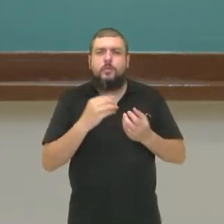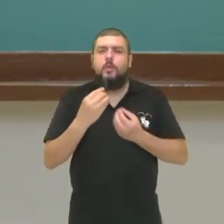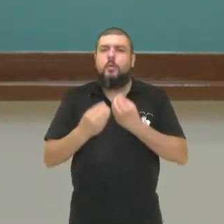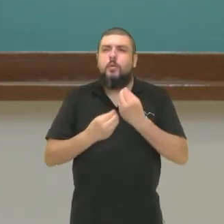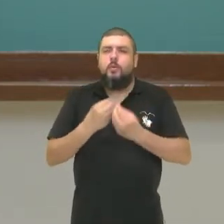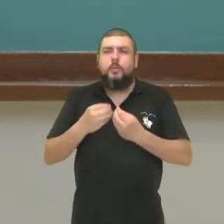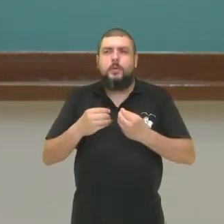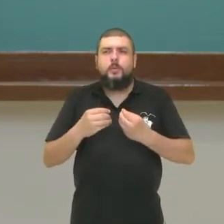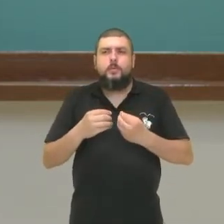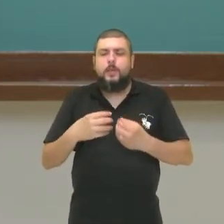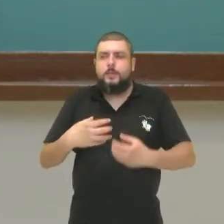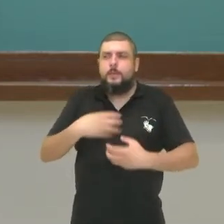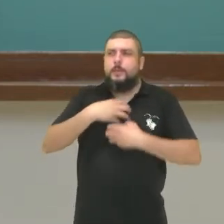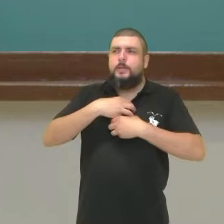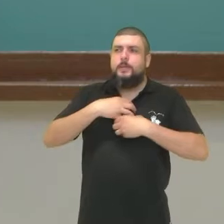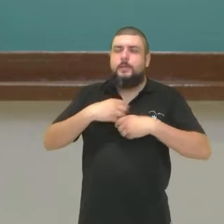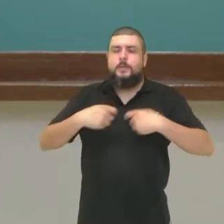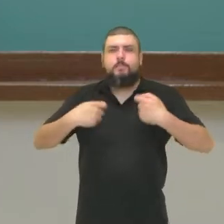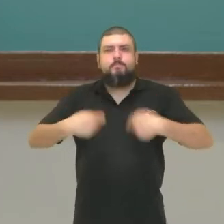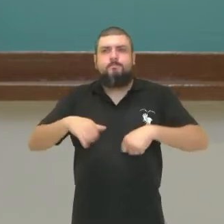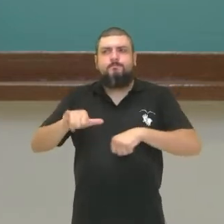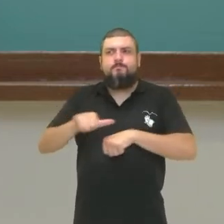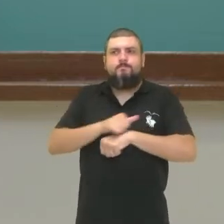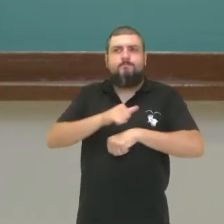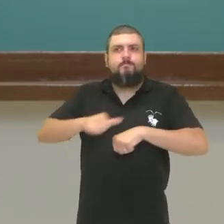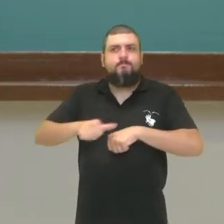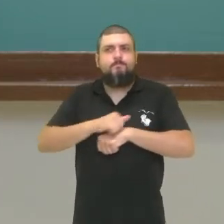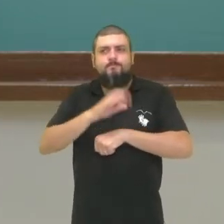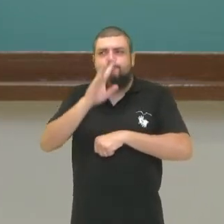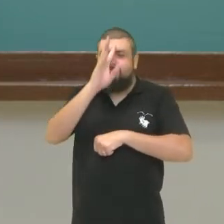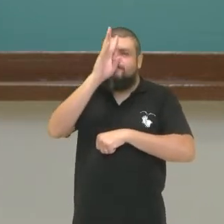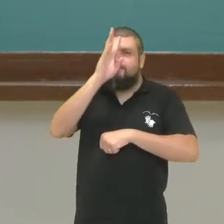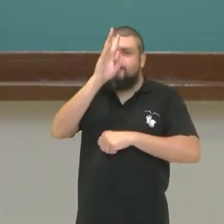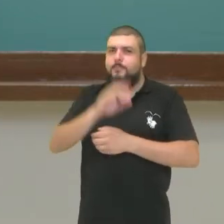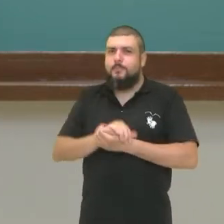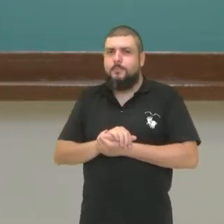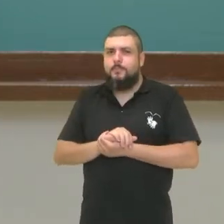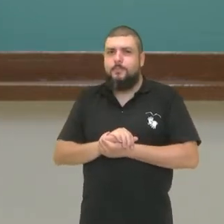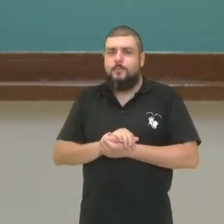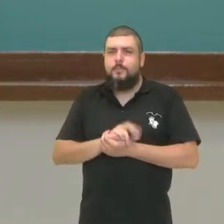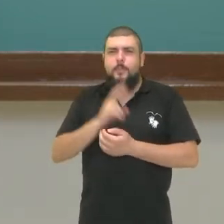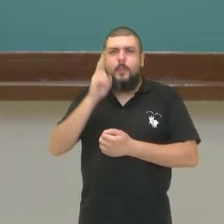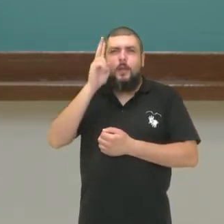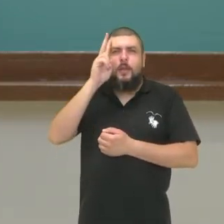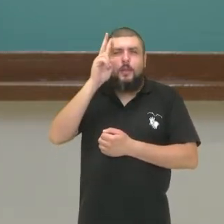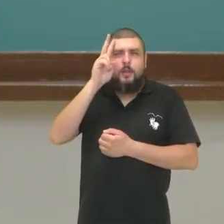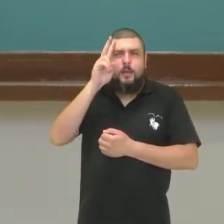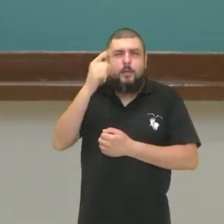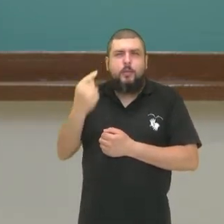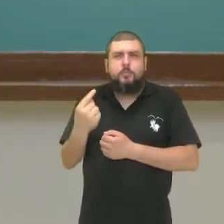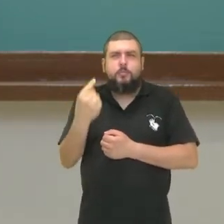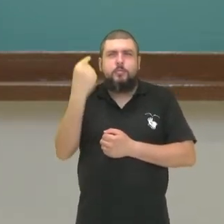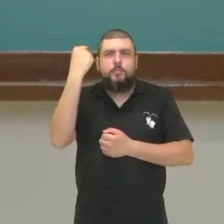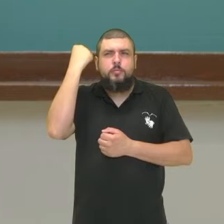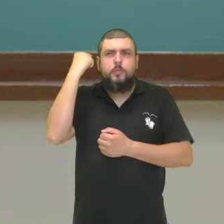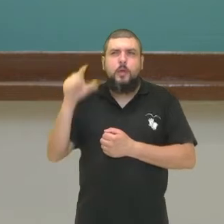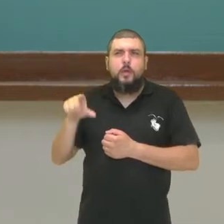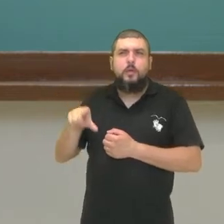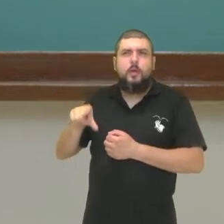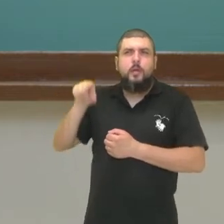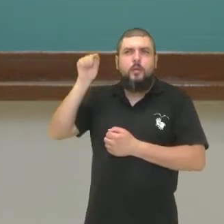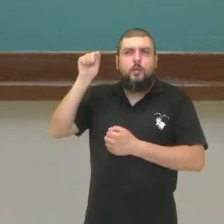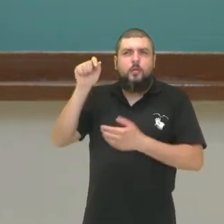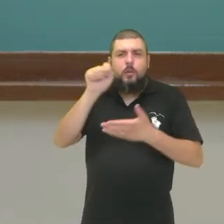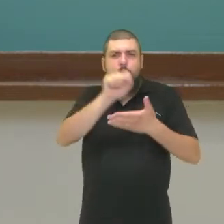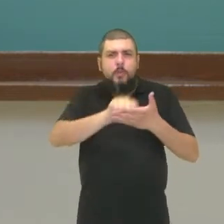precisou fazer o uso da improvisação. Relembre, escolha uma situação e relate no seu caderno